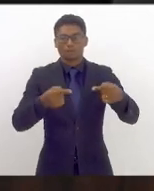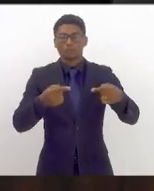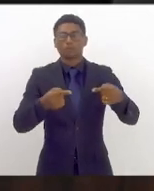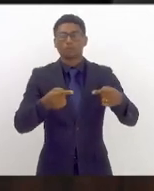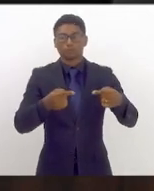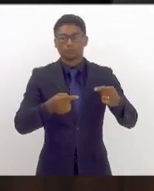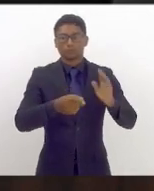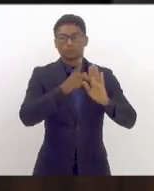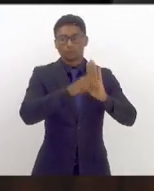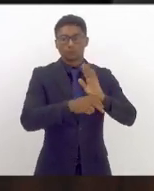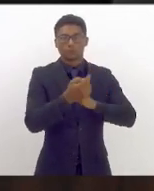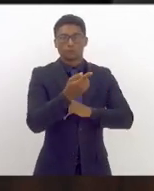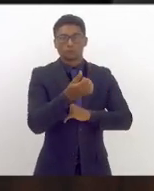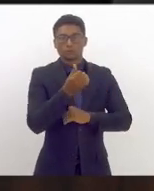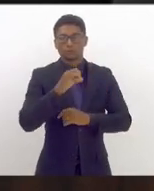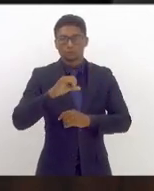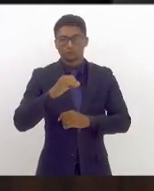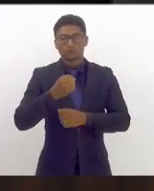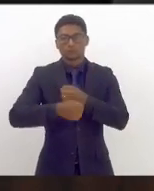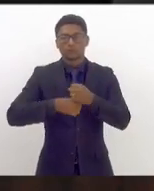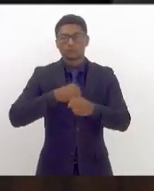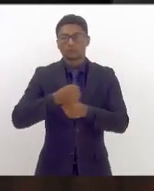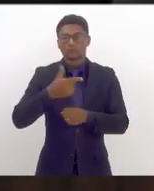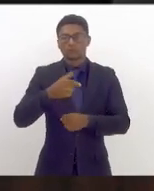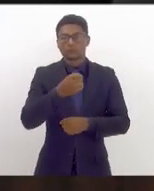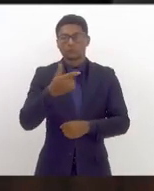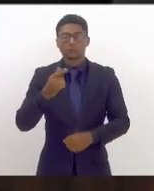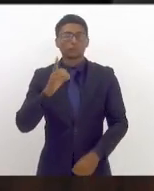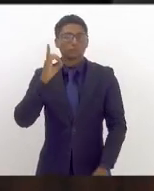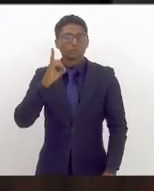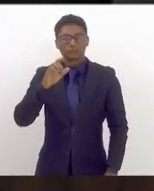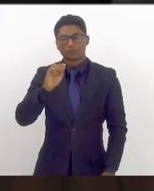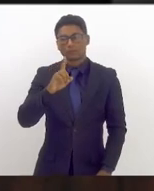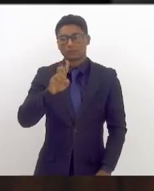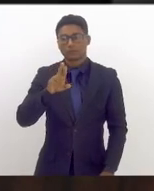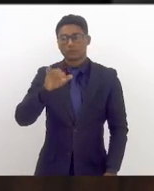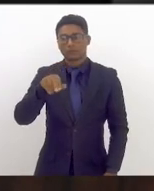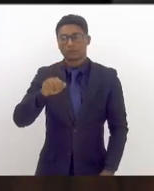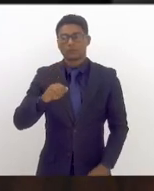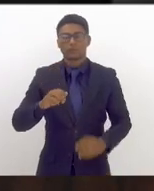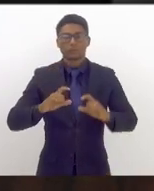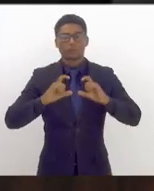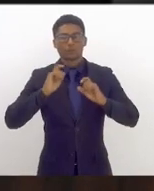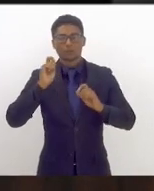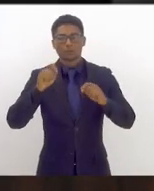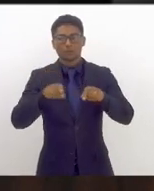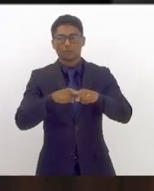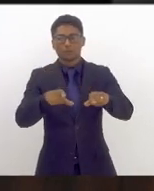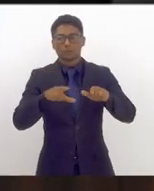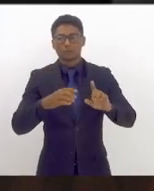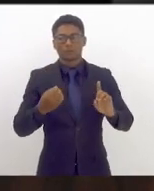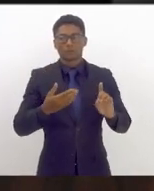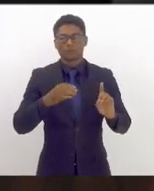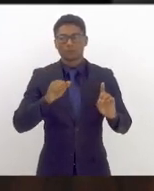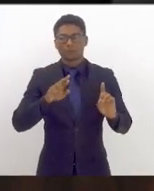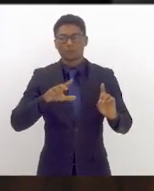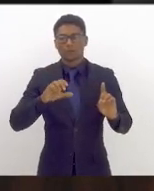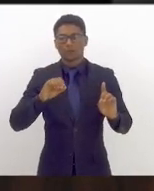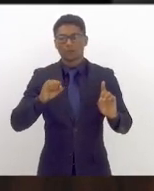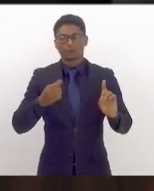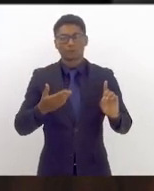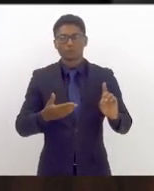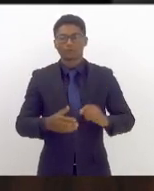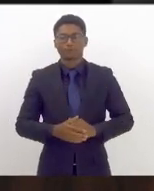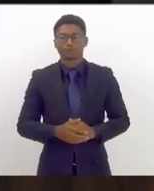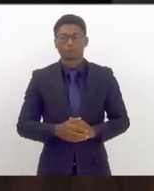projeto de resolução 1669 de 22 de autoria Deputado Adriana baltarzar consegue medalha Tiradentes respectivo diploma o senhor causa Eduardo Adriano